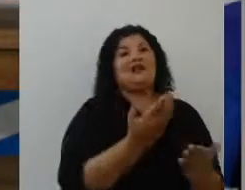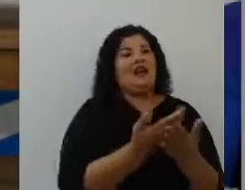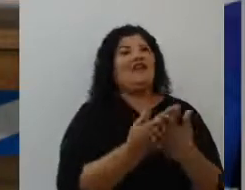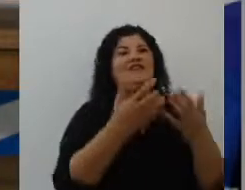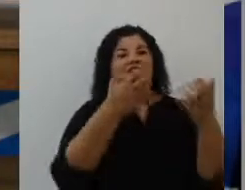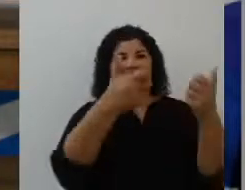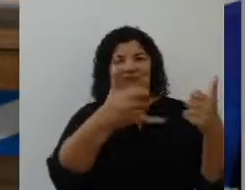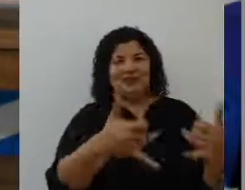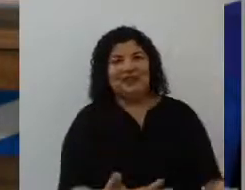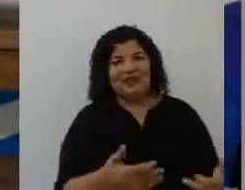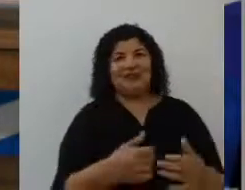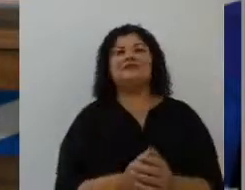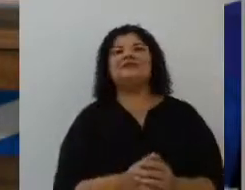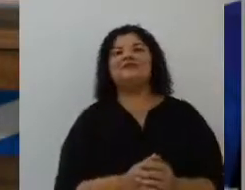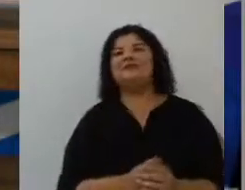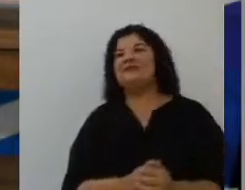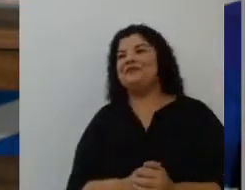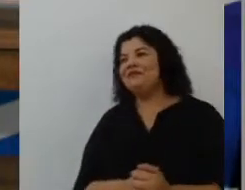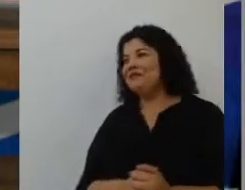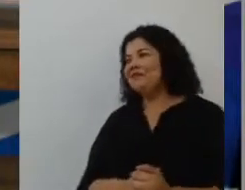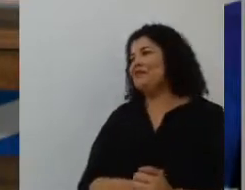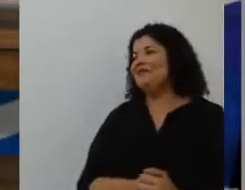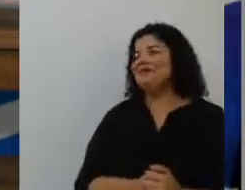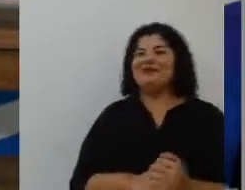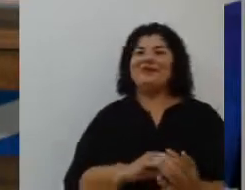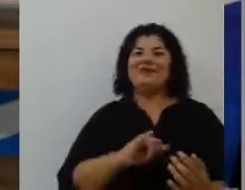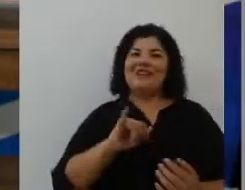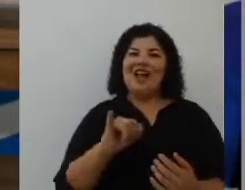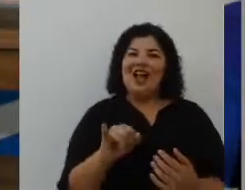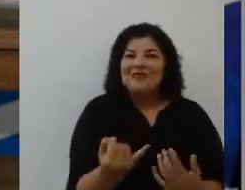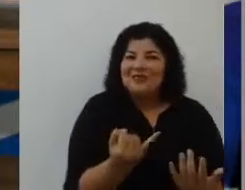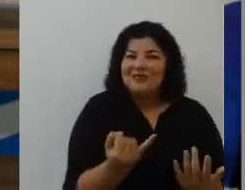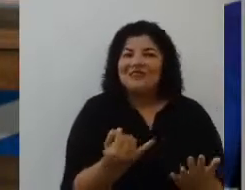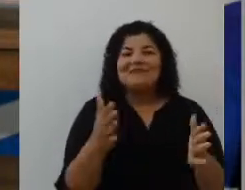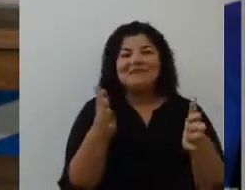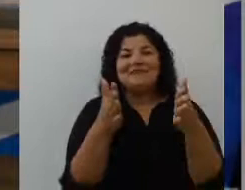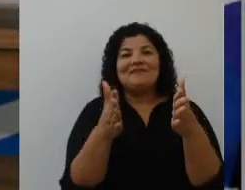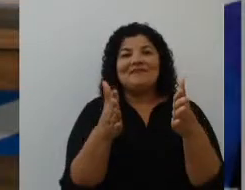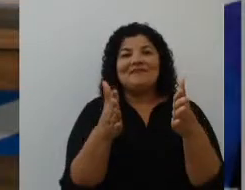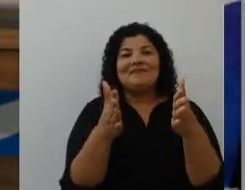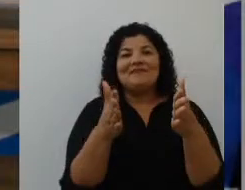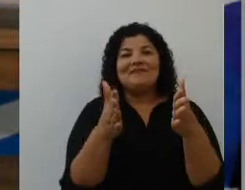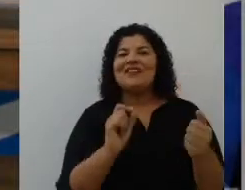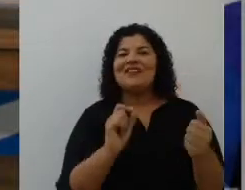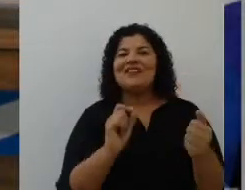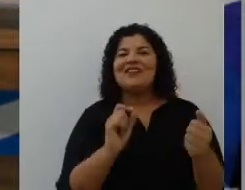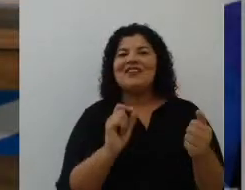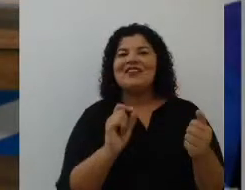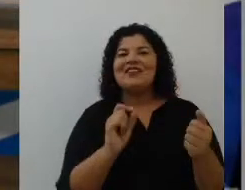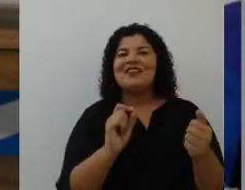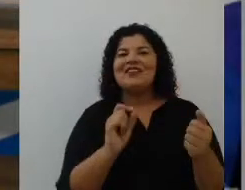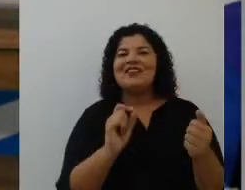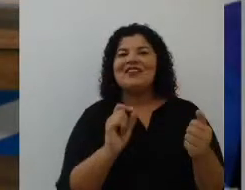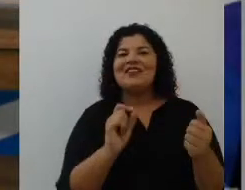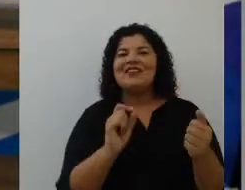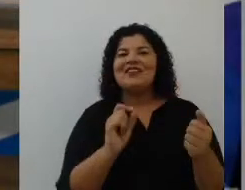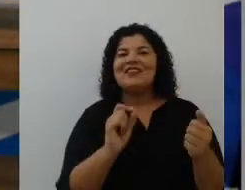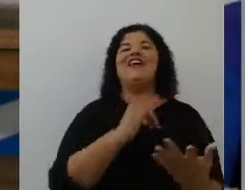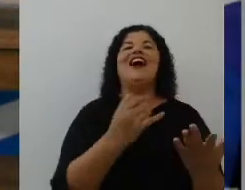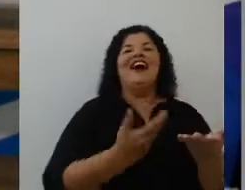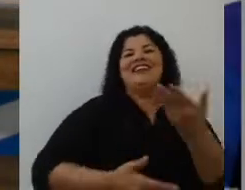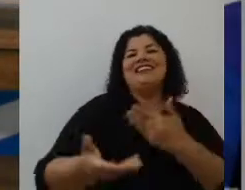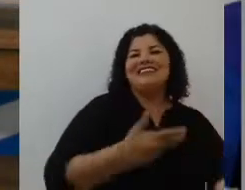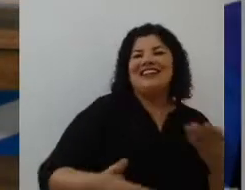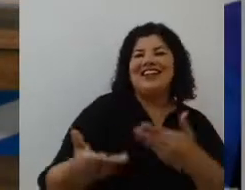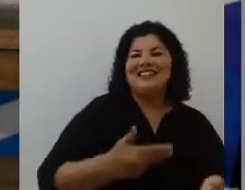Queria aproveitar, pedir para que você, nesse momento, vá mandando mandando mensagem, daqui a pouco a gente vai interagir, eu estou adorando